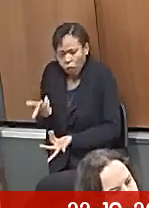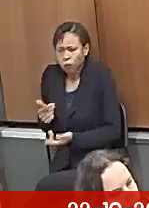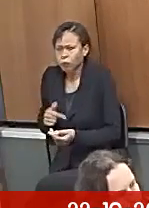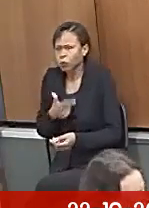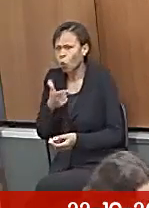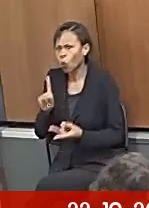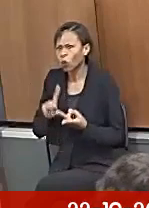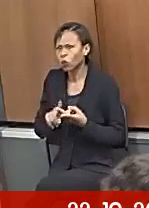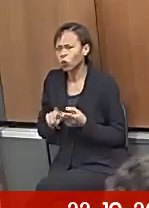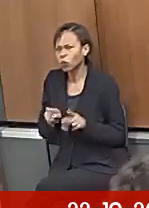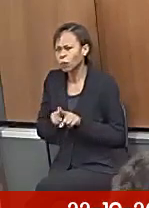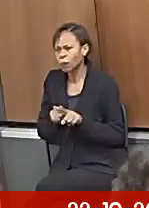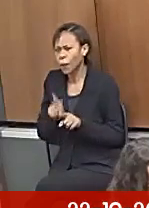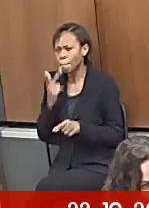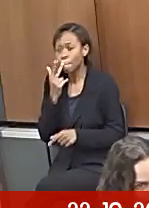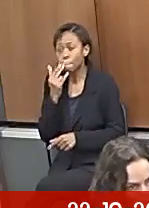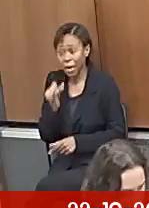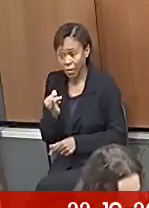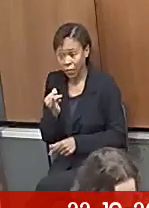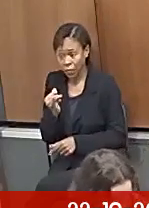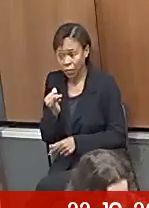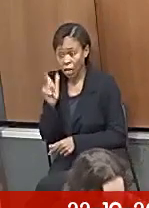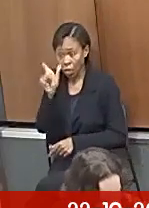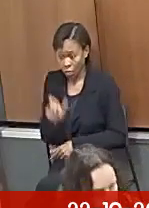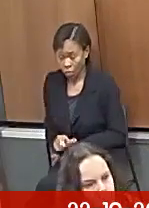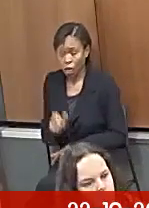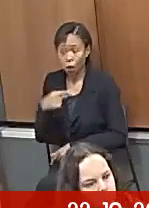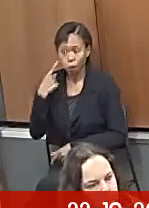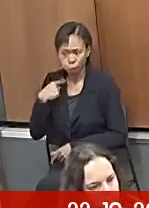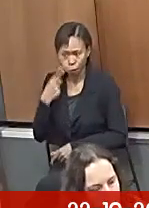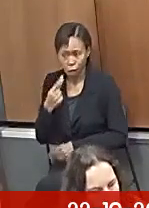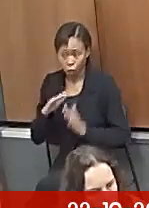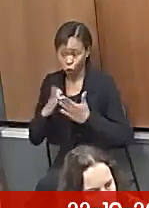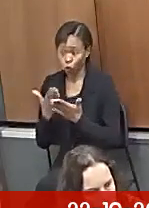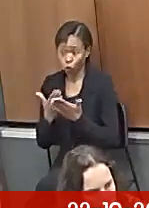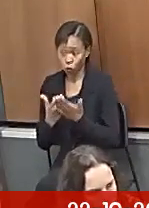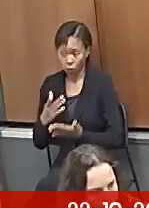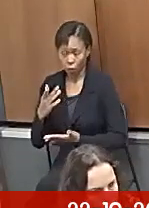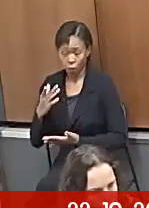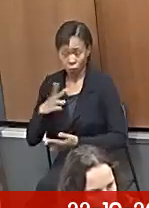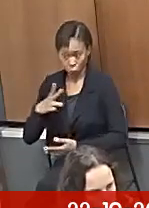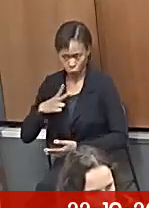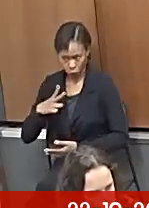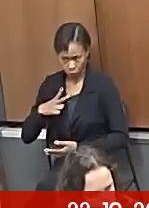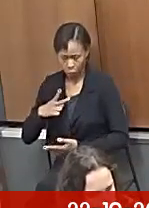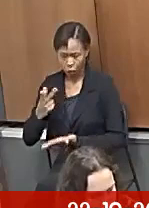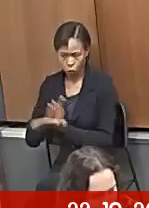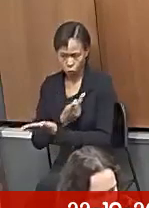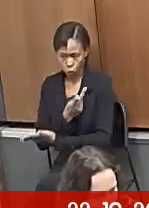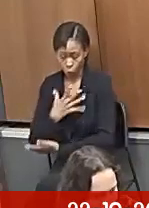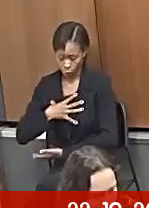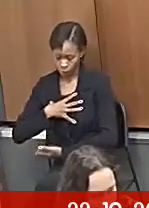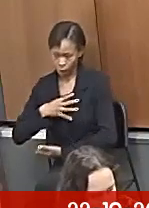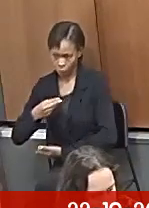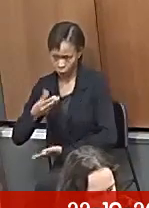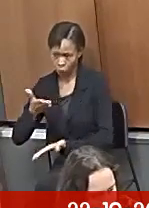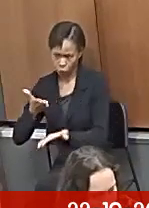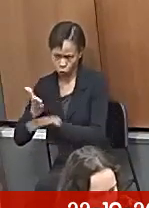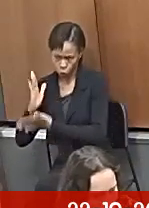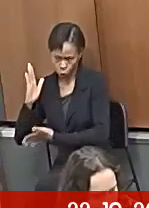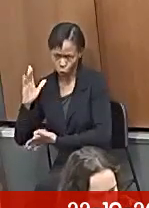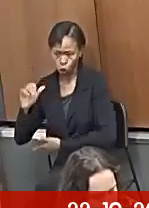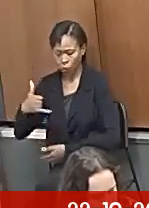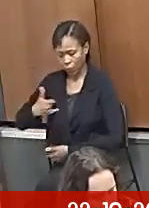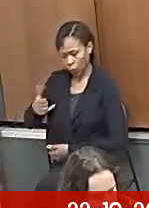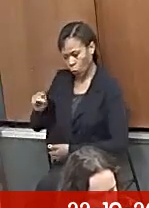caso também, né, de um pai que também era advogado numa escola particular, que o filho passou, estudou dos 8 até